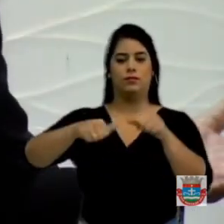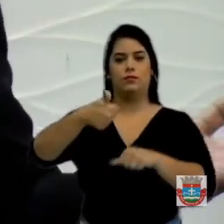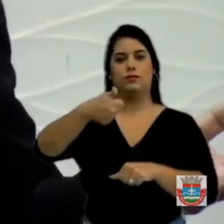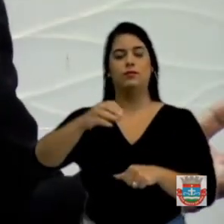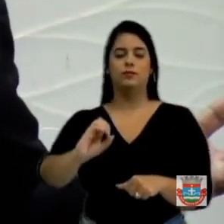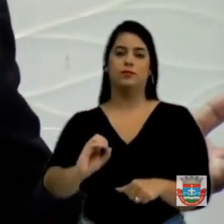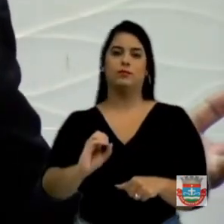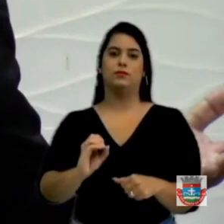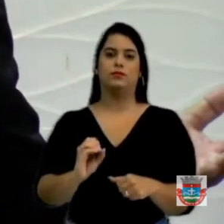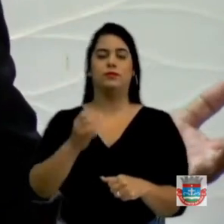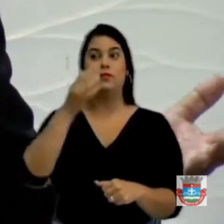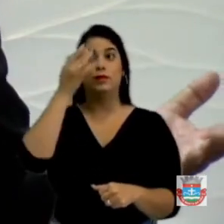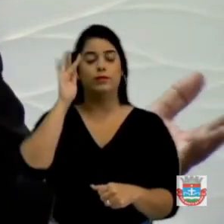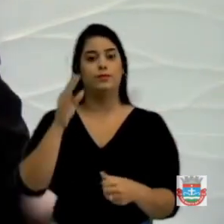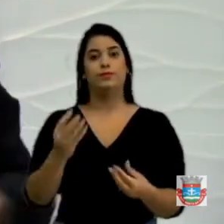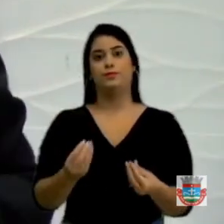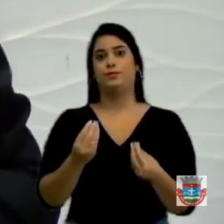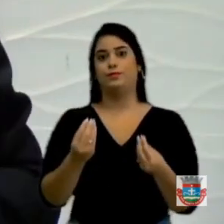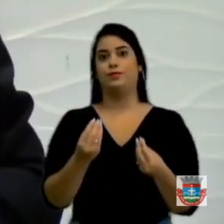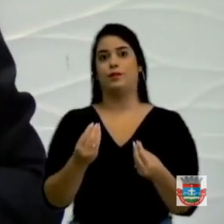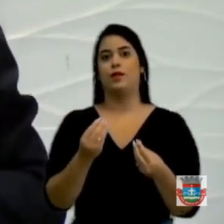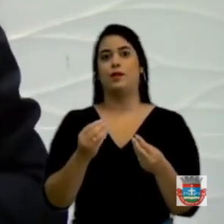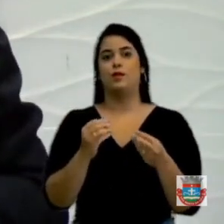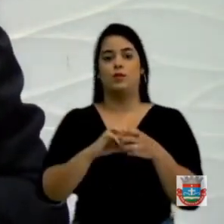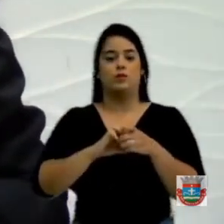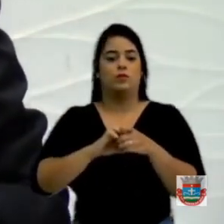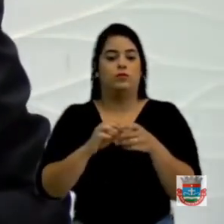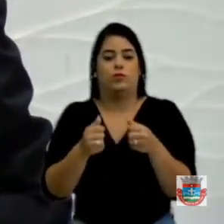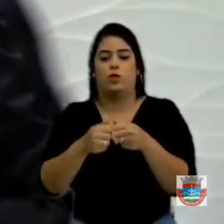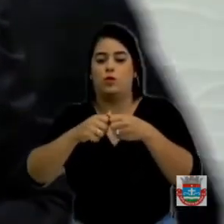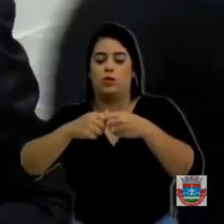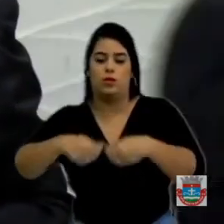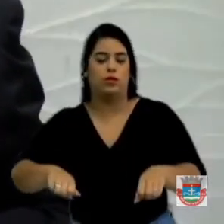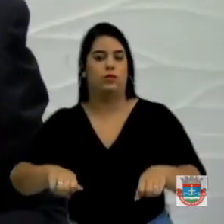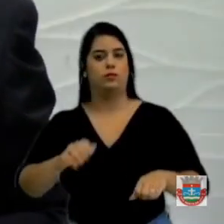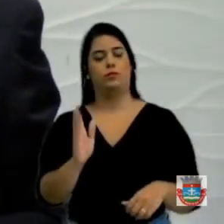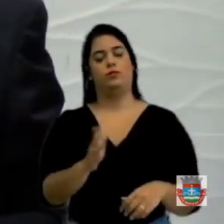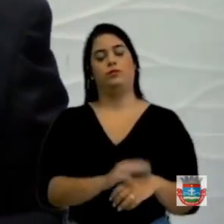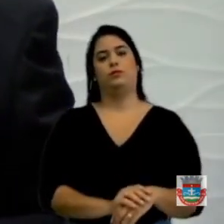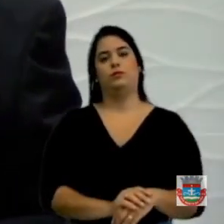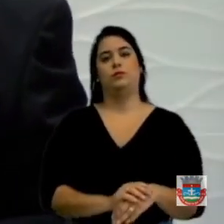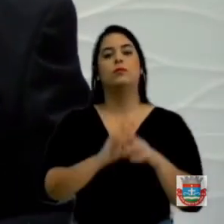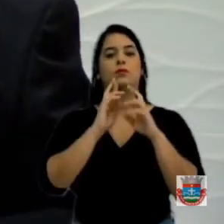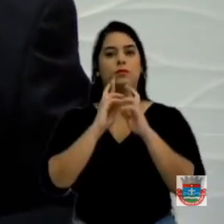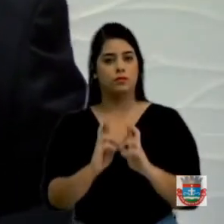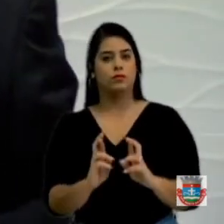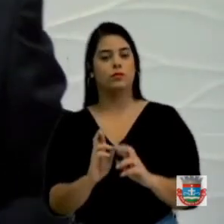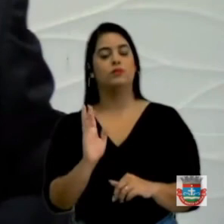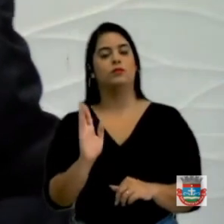aquele transformador até agora não explodiu. E já recebi a resposta por parte da CELP,